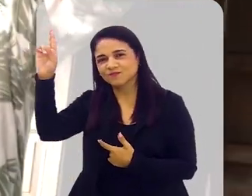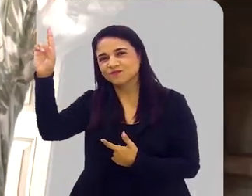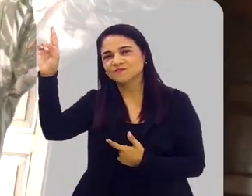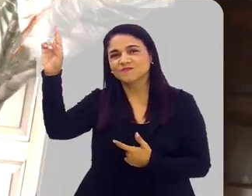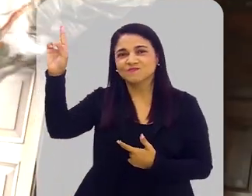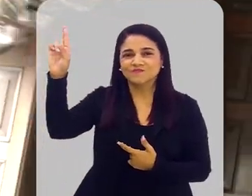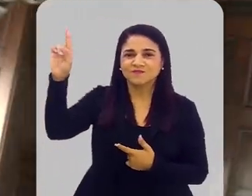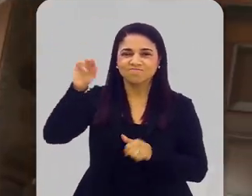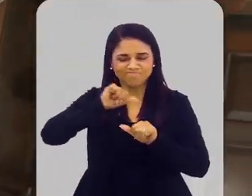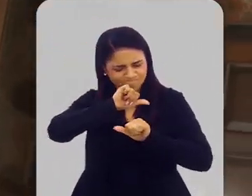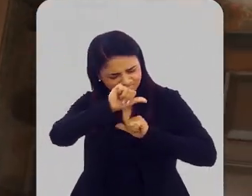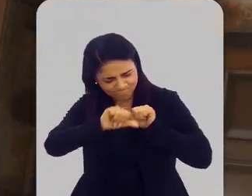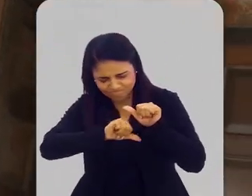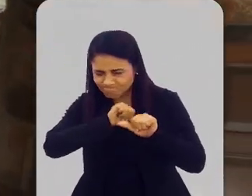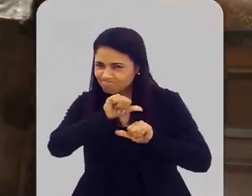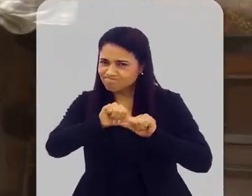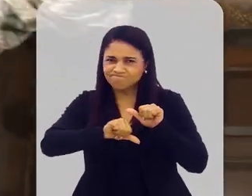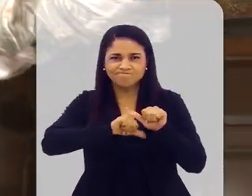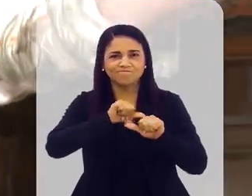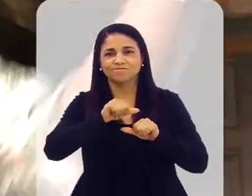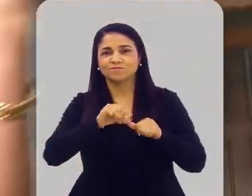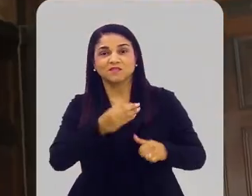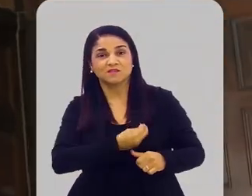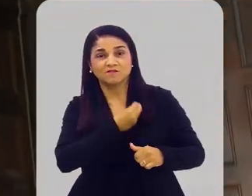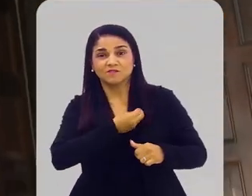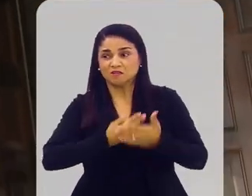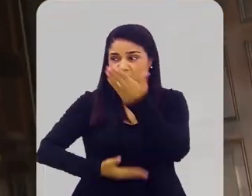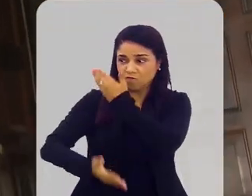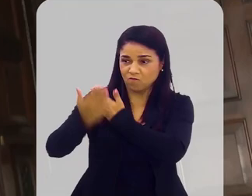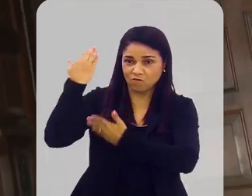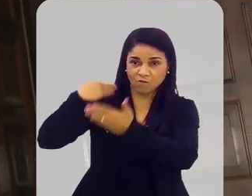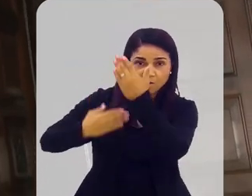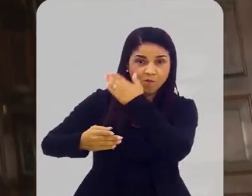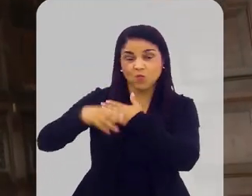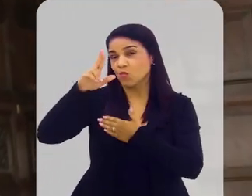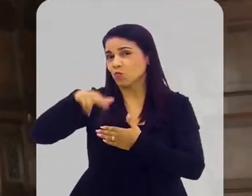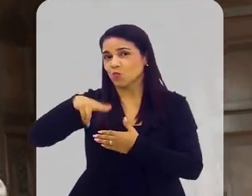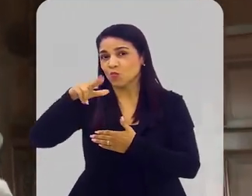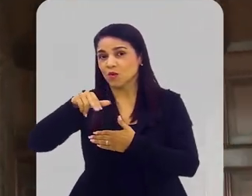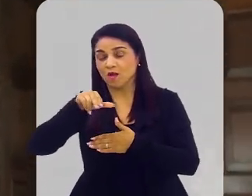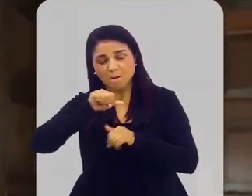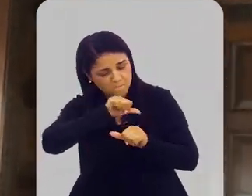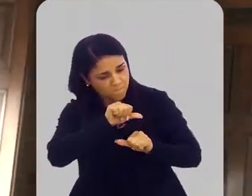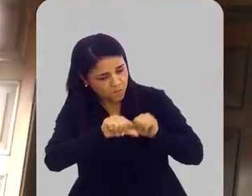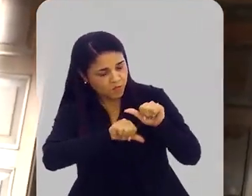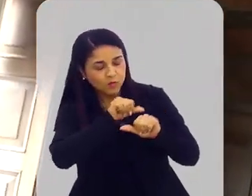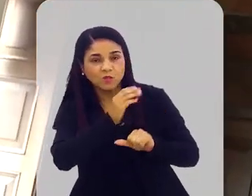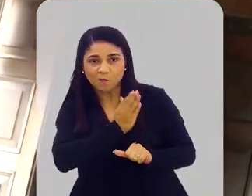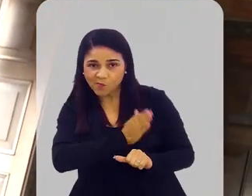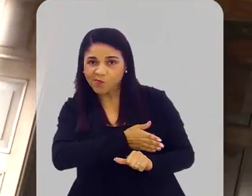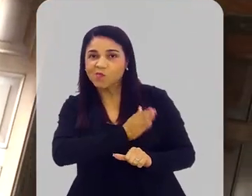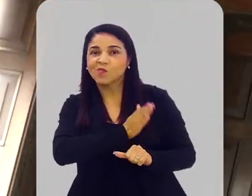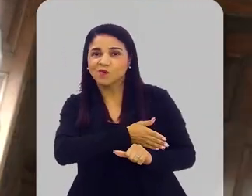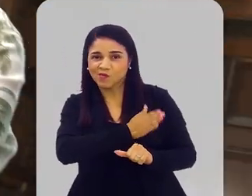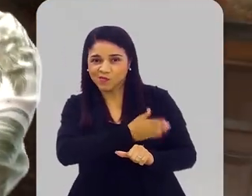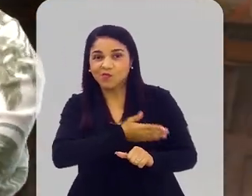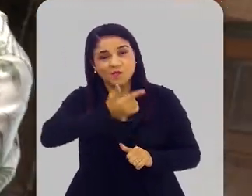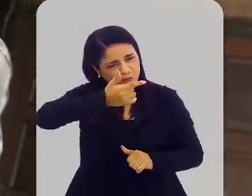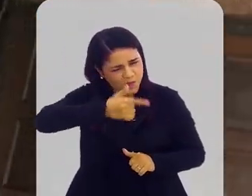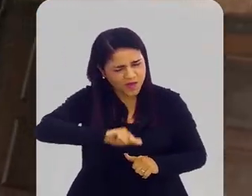vem me ajudar, Senhor. Não deixe eu voltar atrás. Converte o